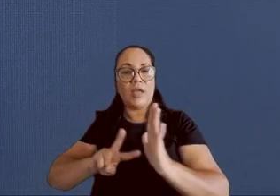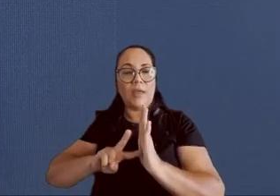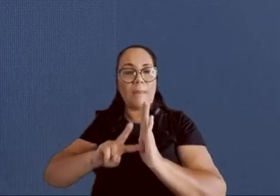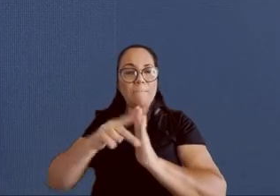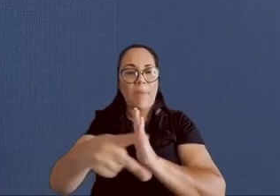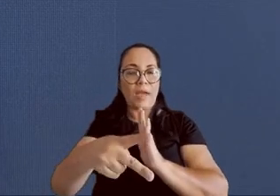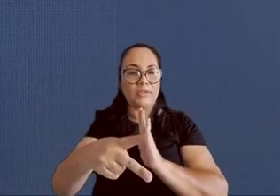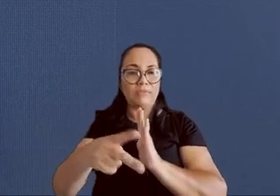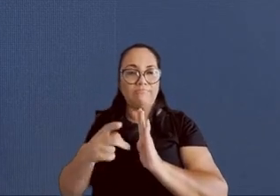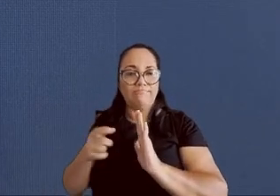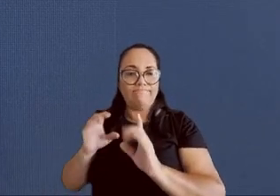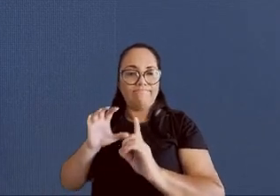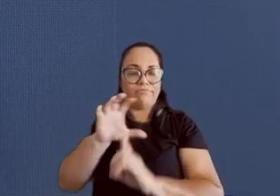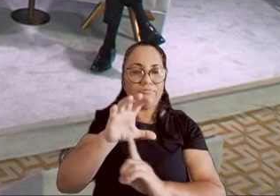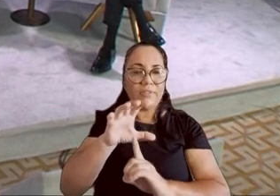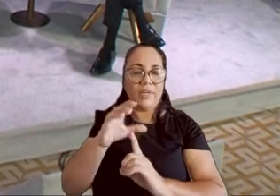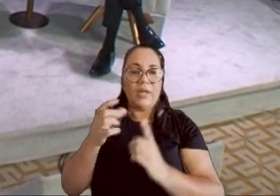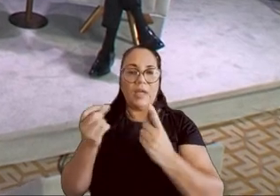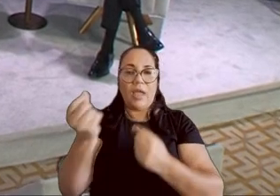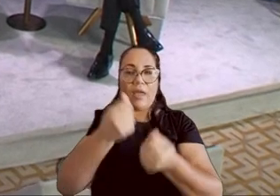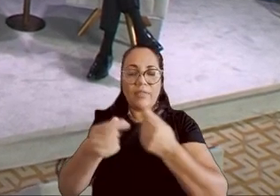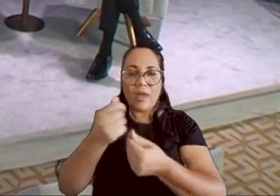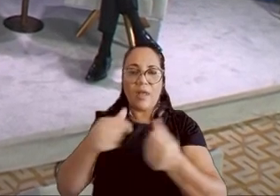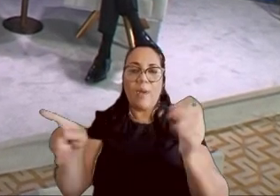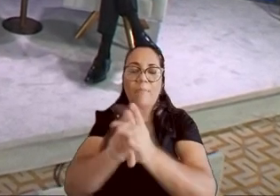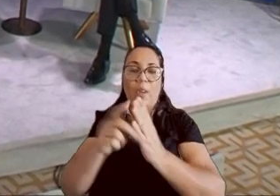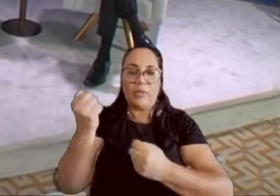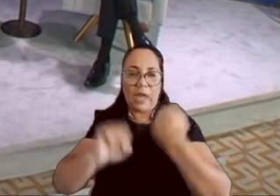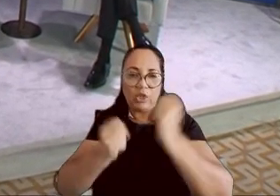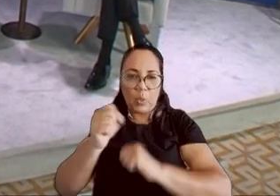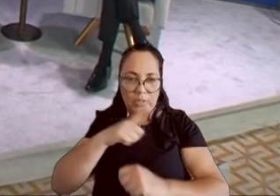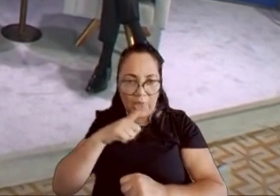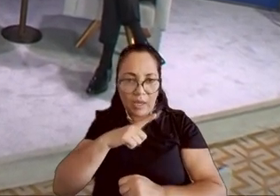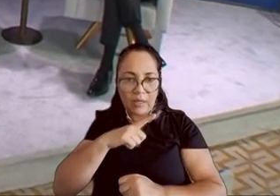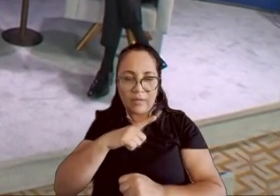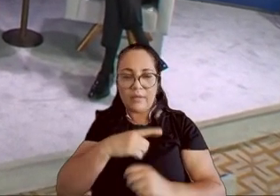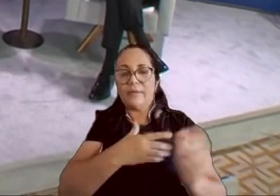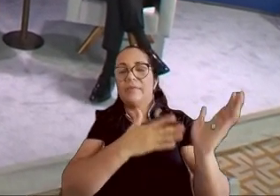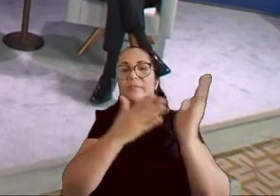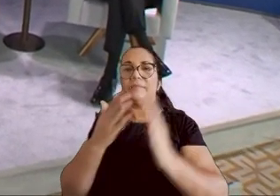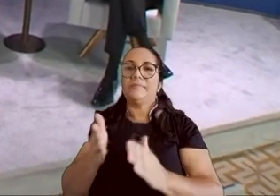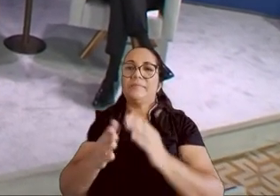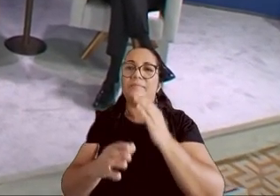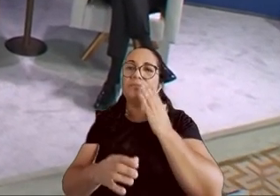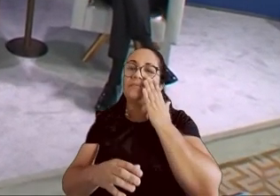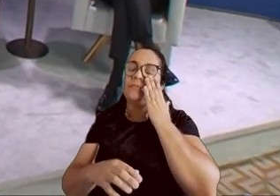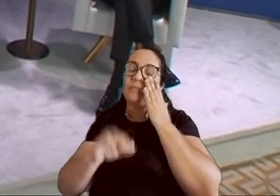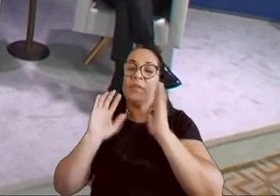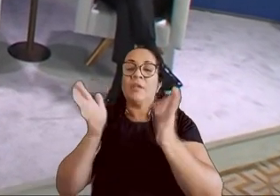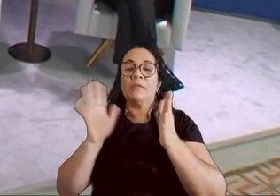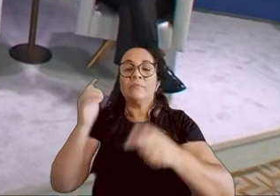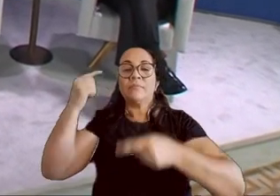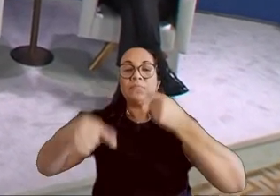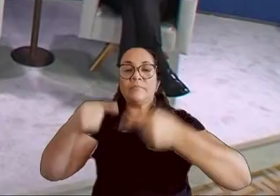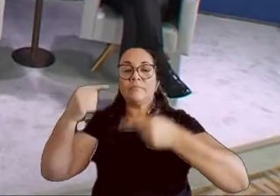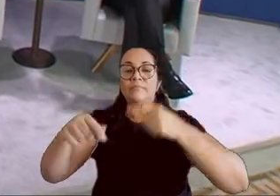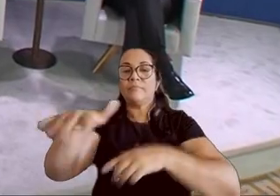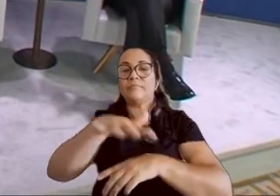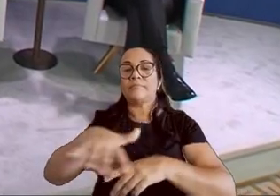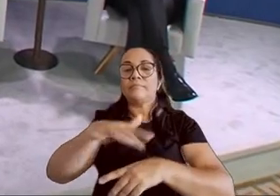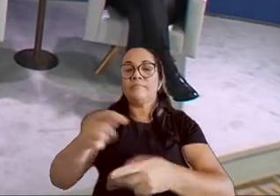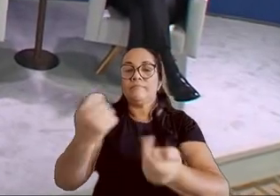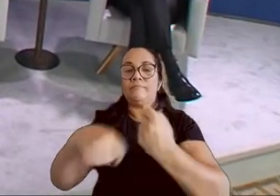de liquidez na indústria claro vamos lá a gente até falar um pouco sobre isso né Ela não falou sobre o mercado incentivado como os prédios